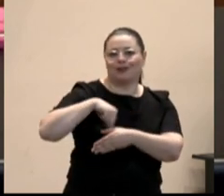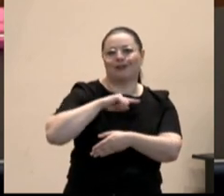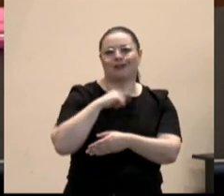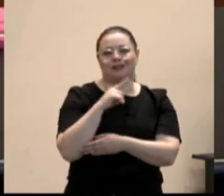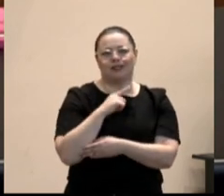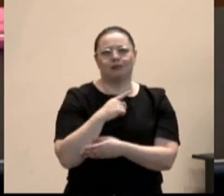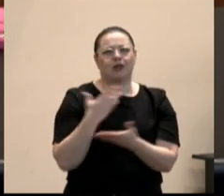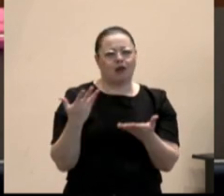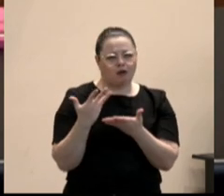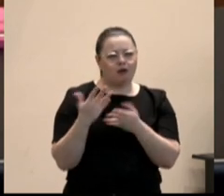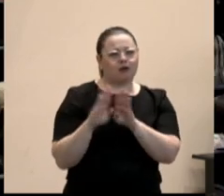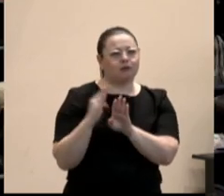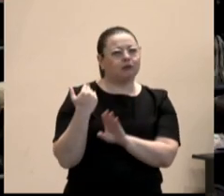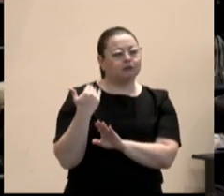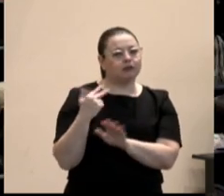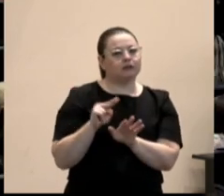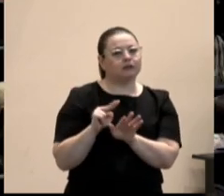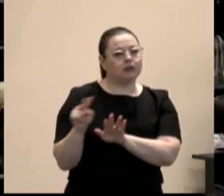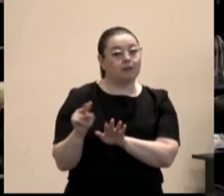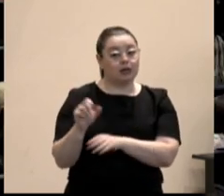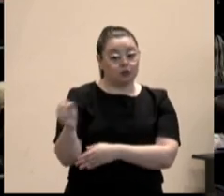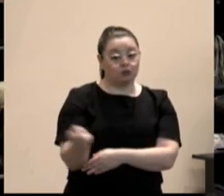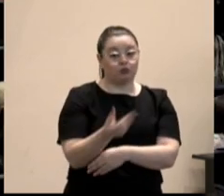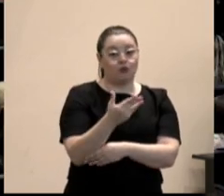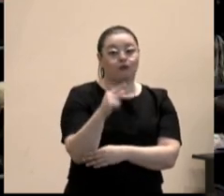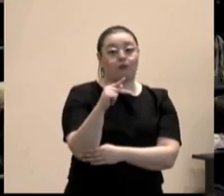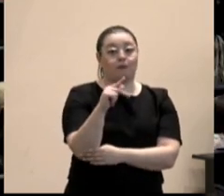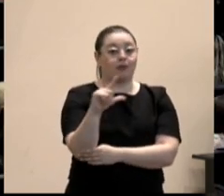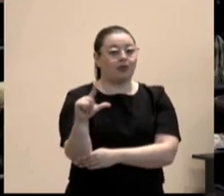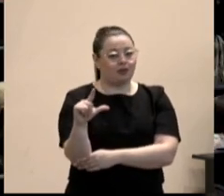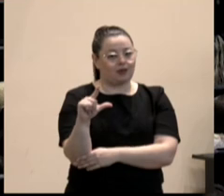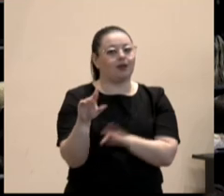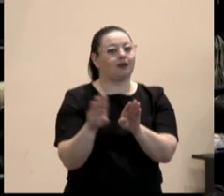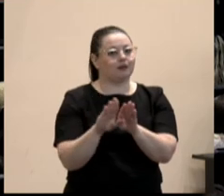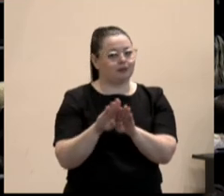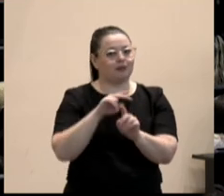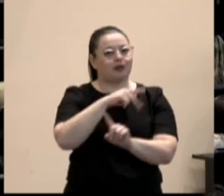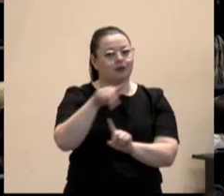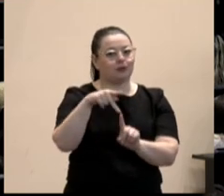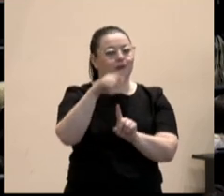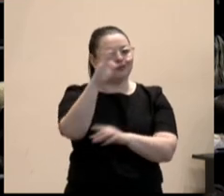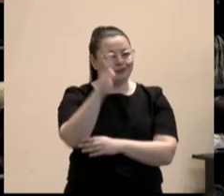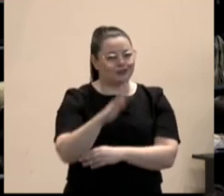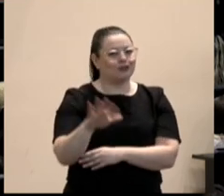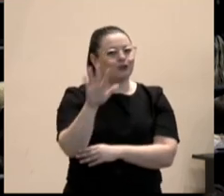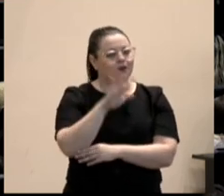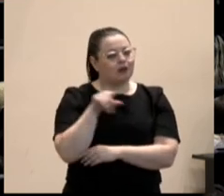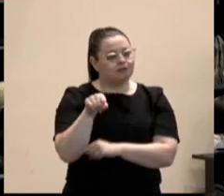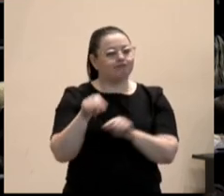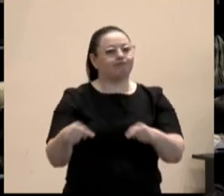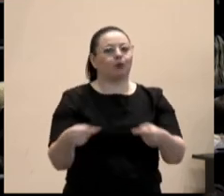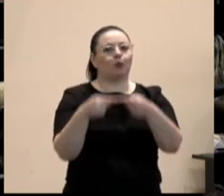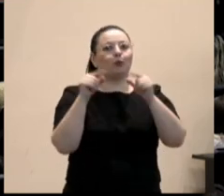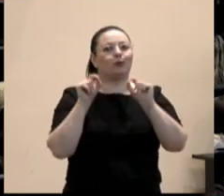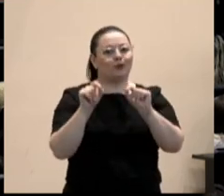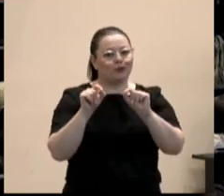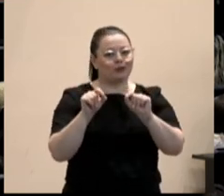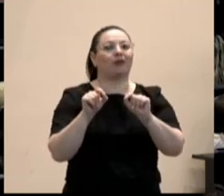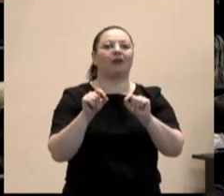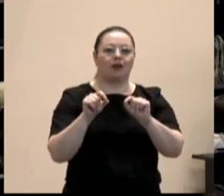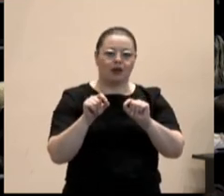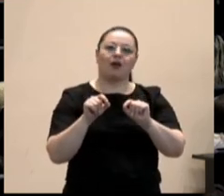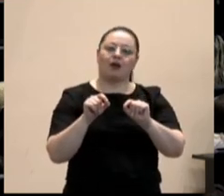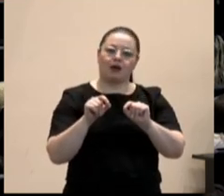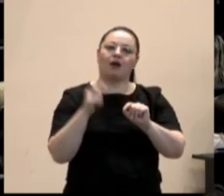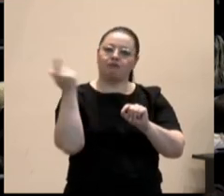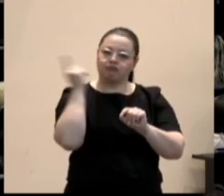essa semana também, o novo PL do Plano Nacional, tem a ver com essa retomada do campo